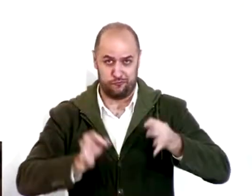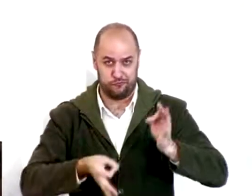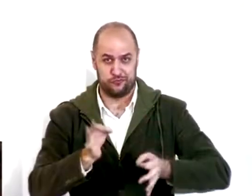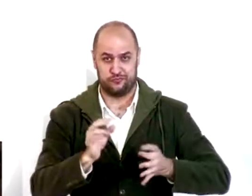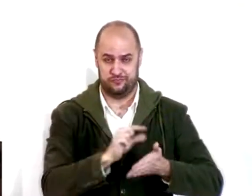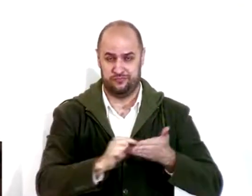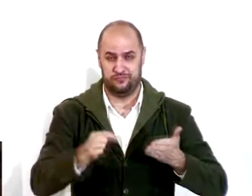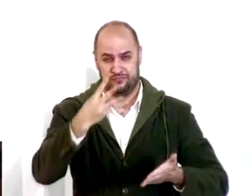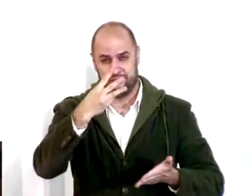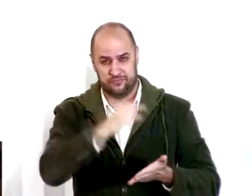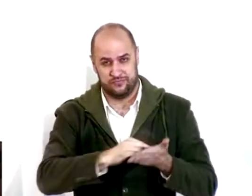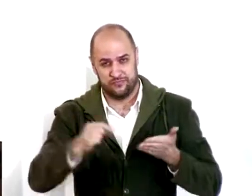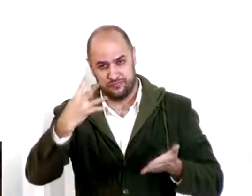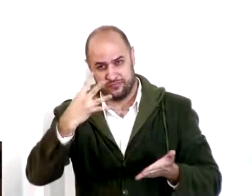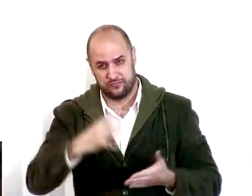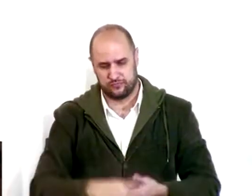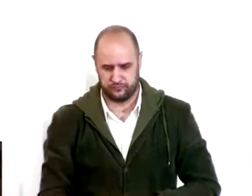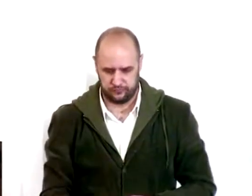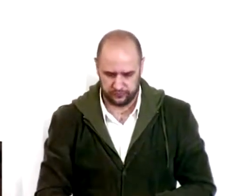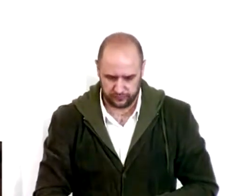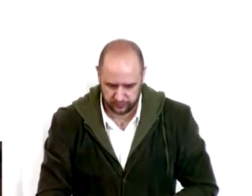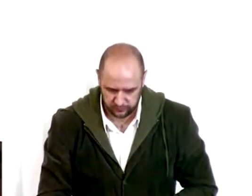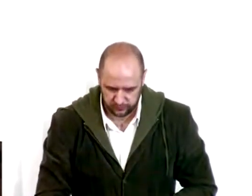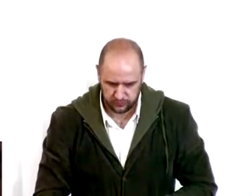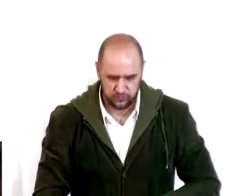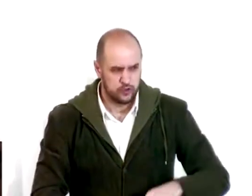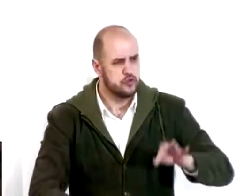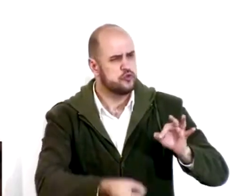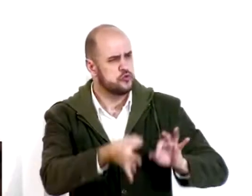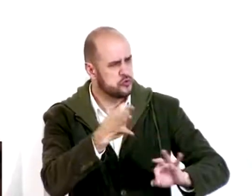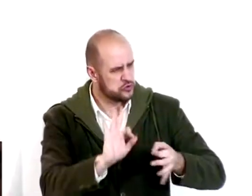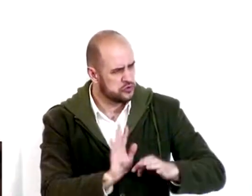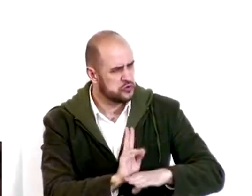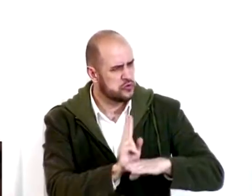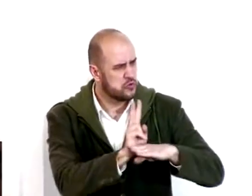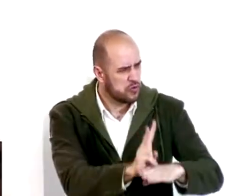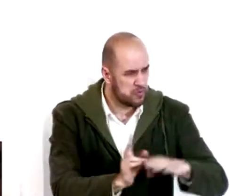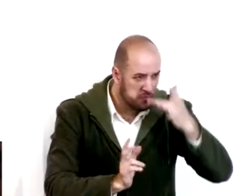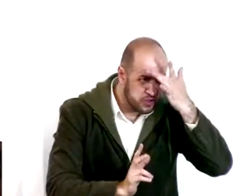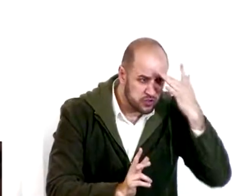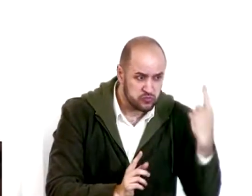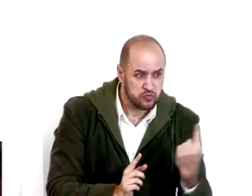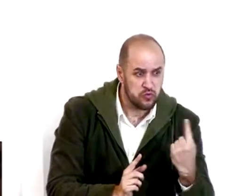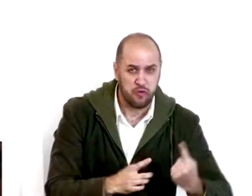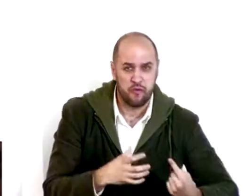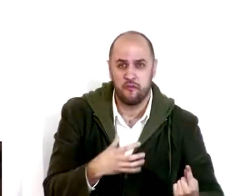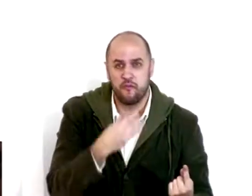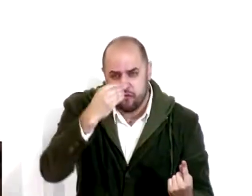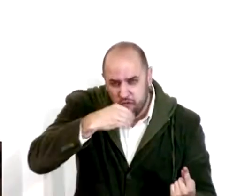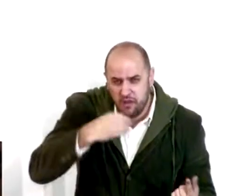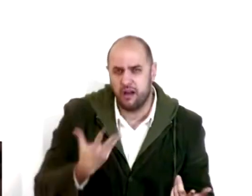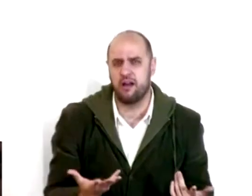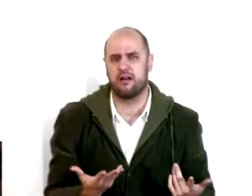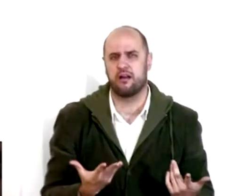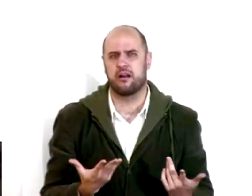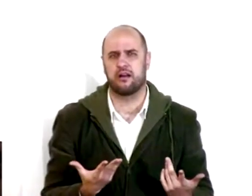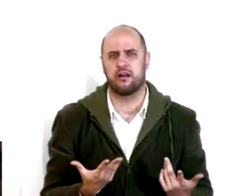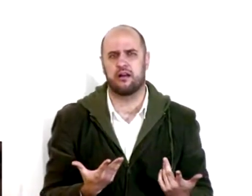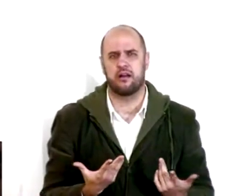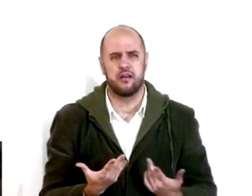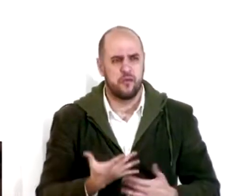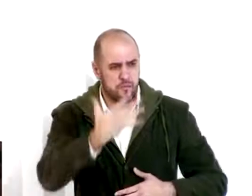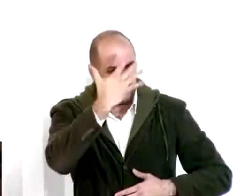4. Fazei justiça ao fraco e ao órfão, procedei retamente para com o aflito